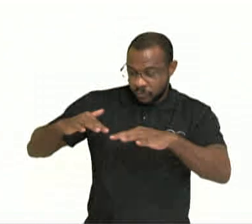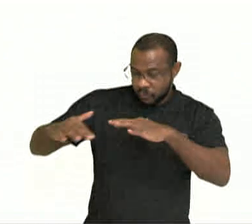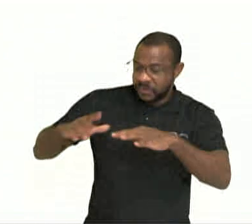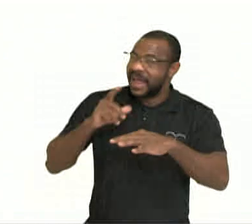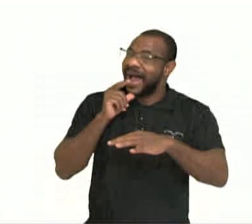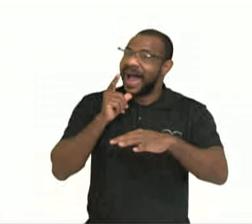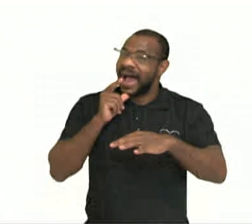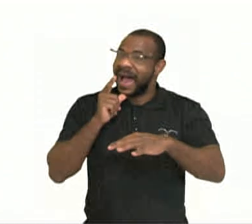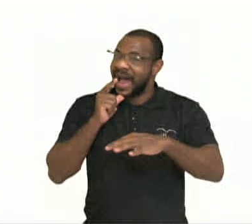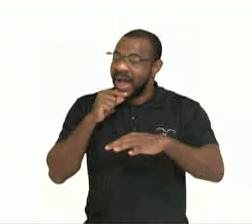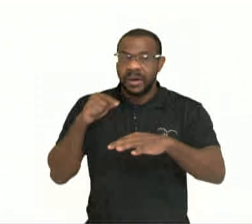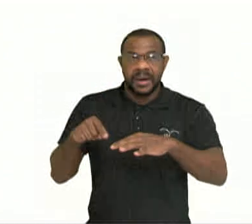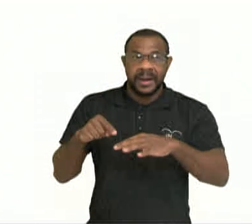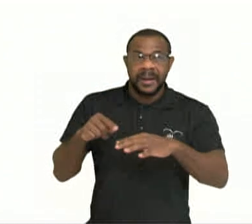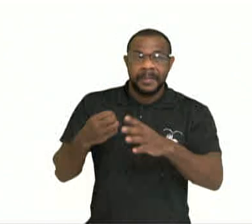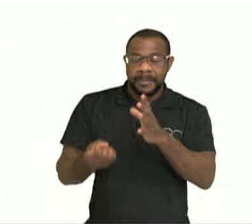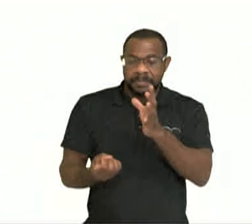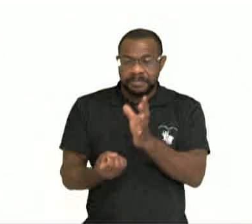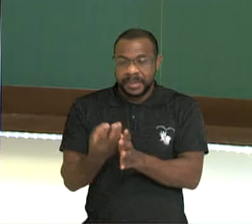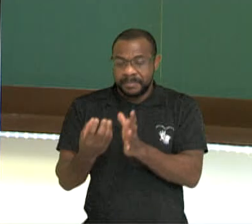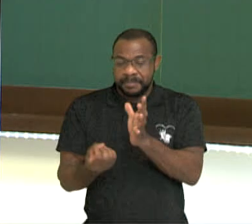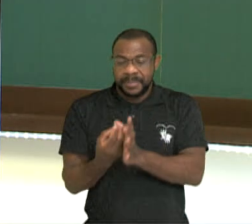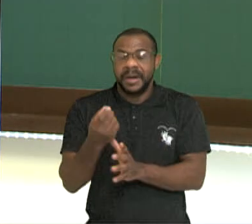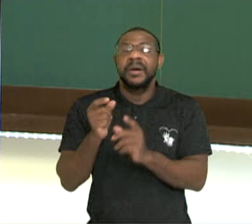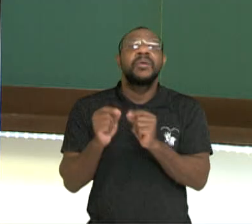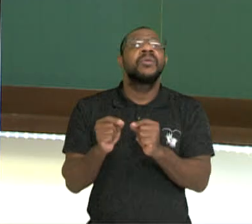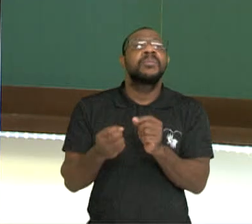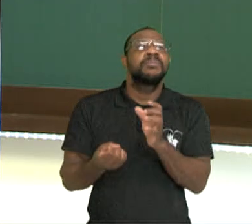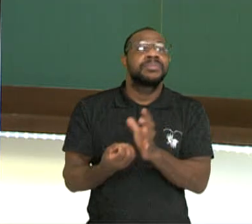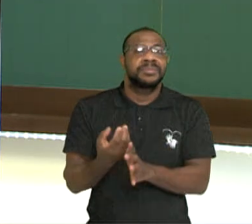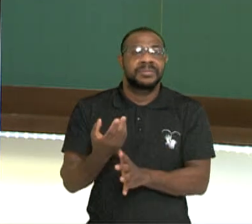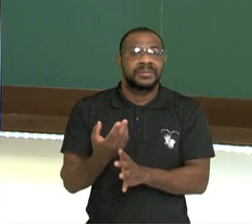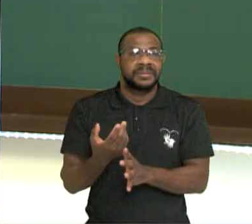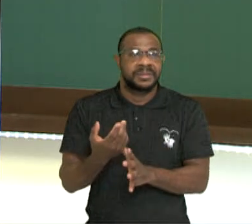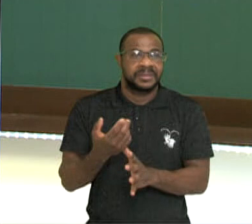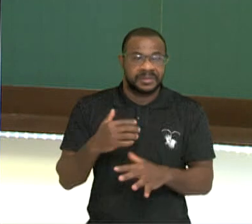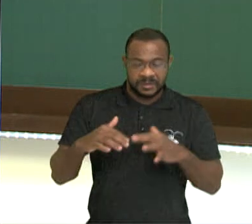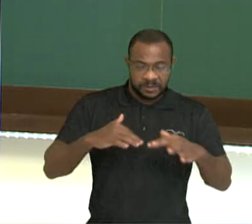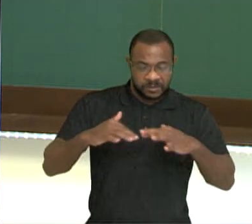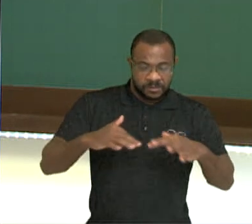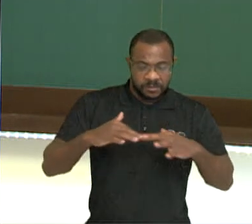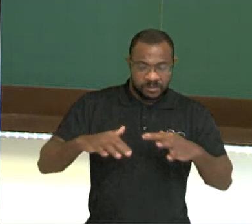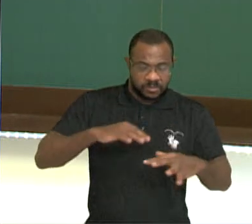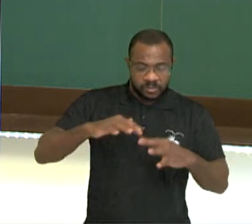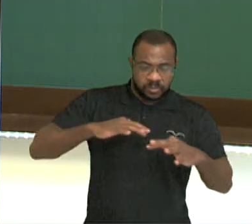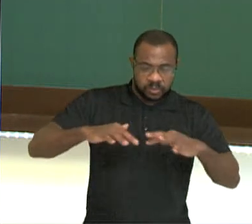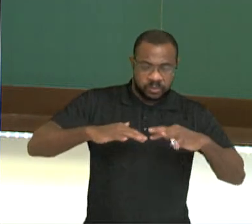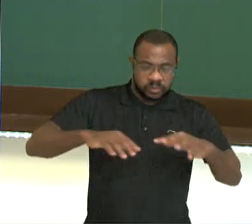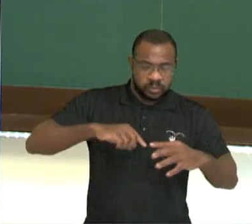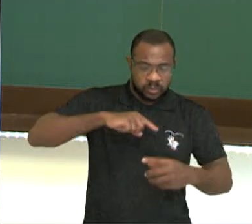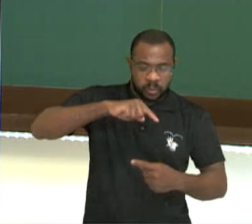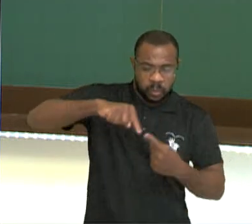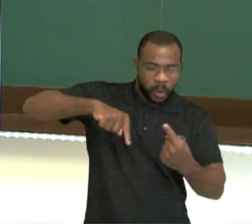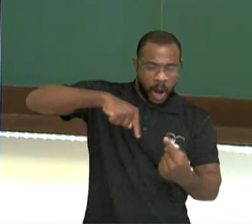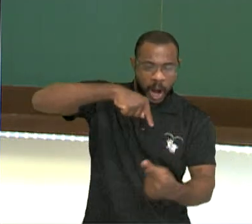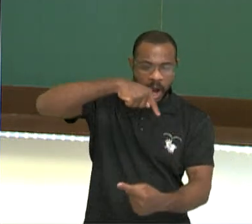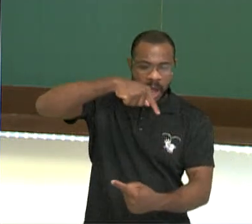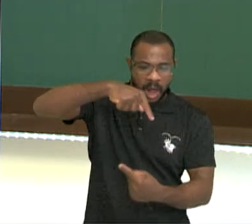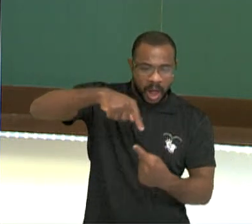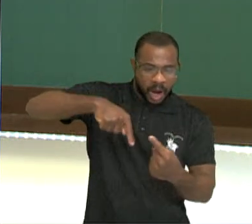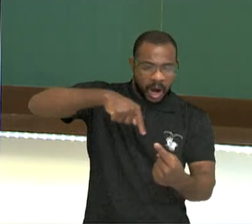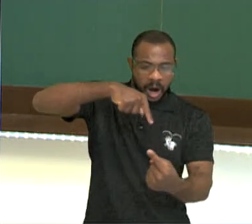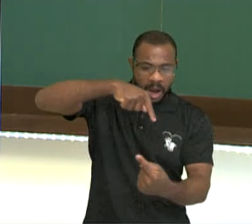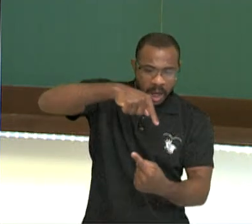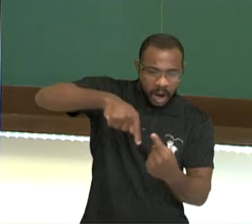das águas para que esse movimento das águas venha a movimentar turbinas e essas turbinas, sim, venham